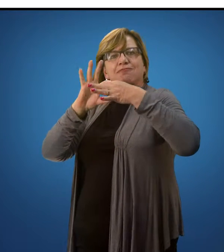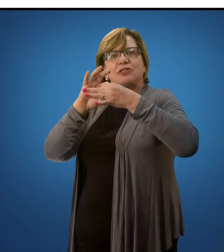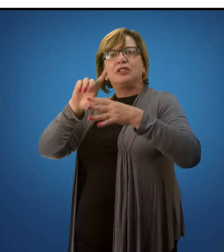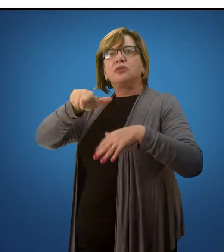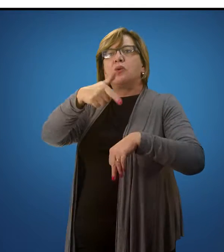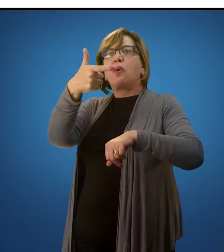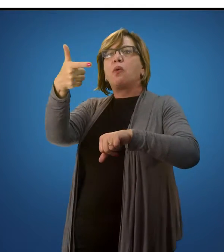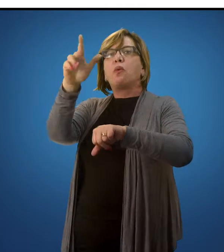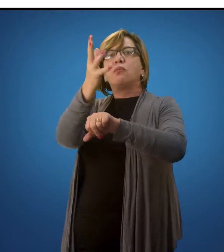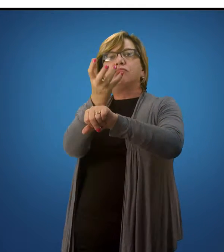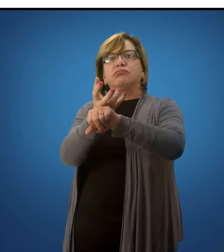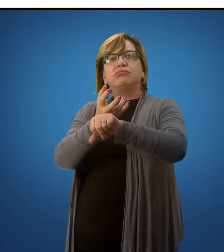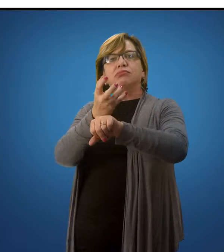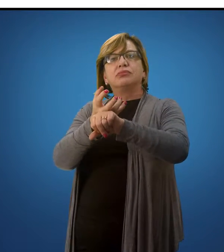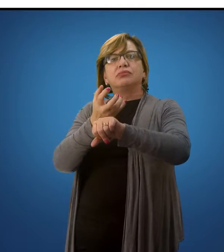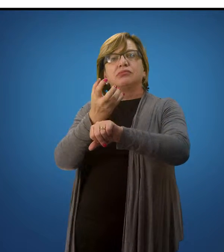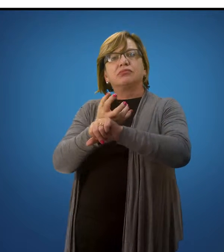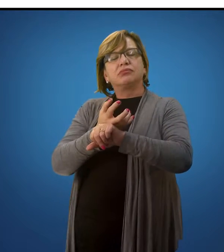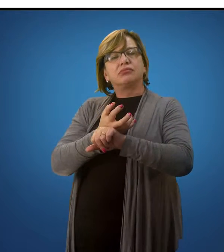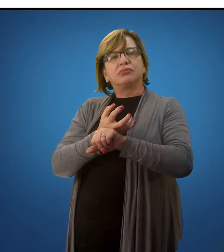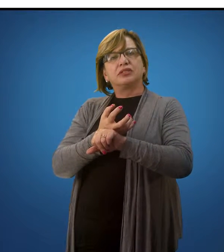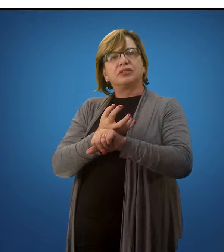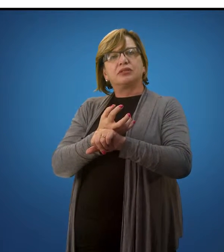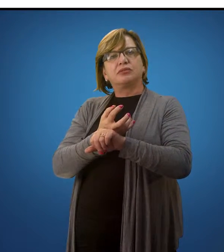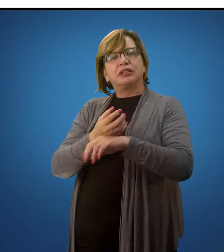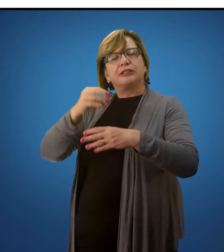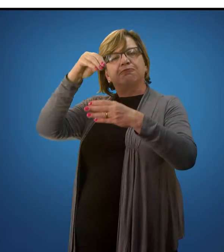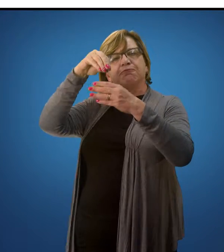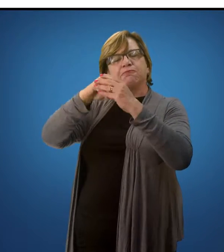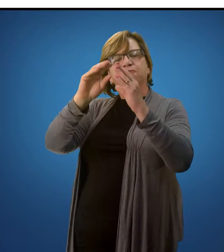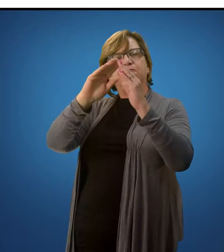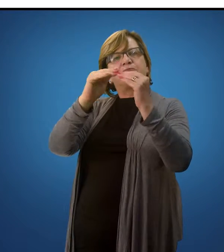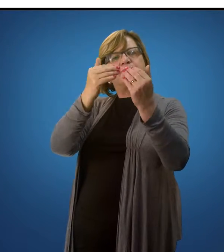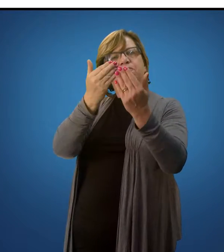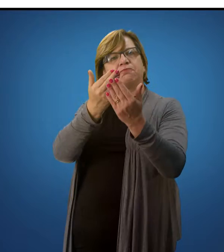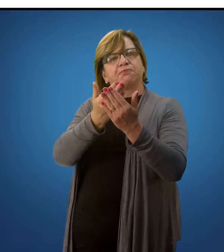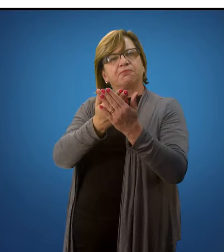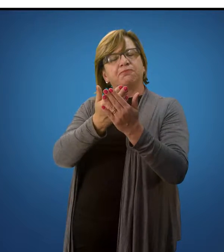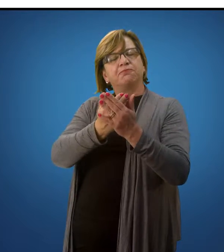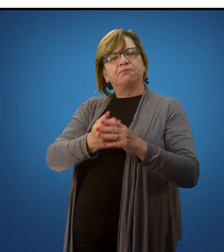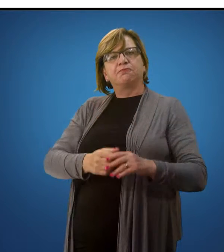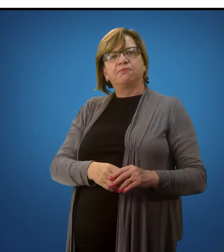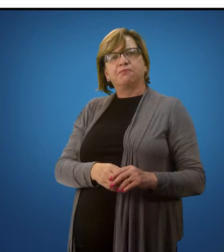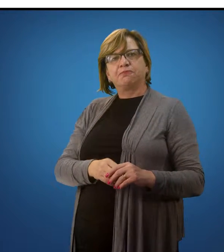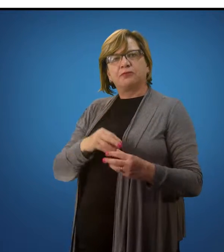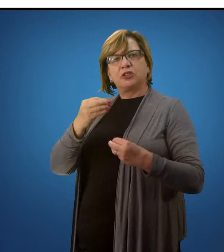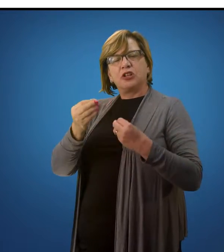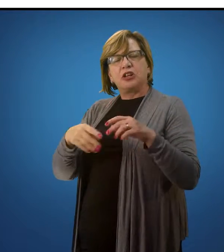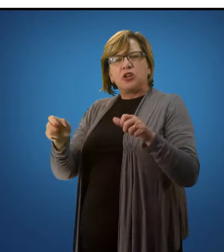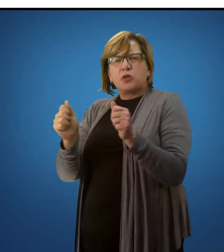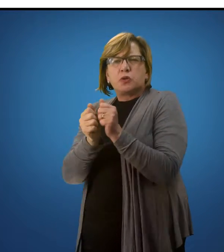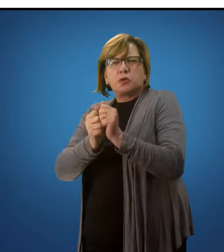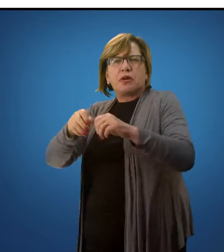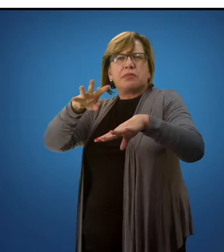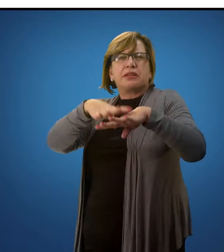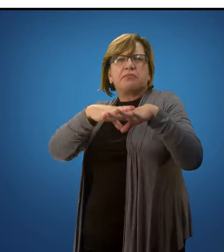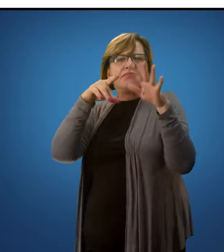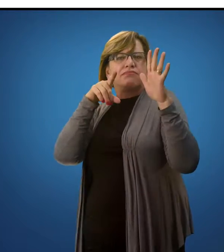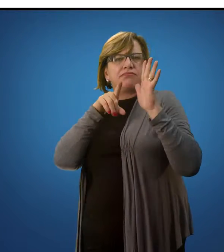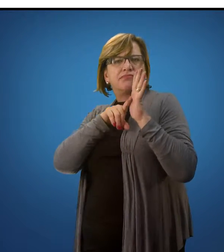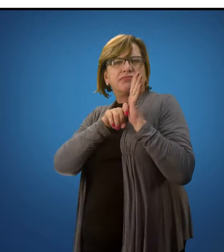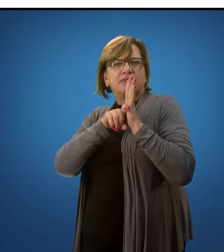conversando com as diversas áreas do conhecimento dentro é do ambiente escolar como matemática biologia